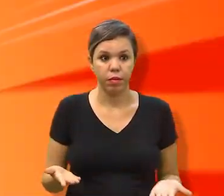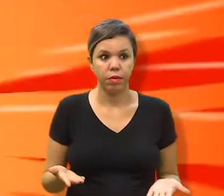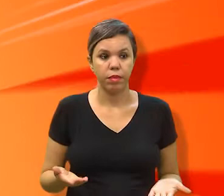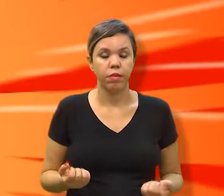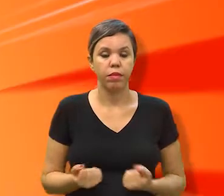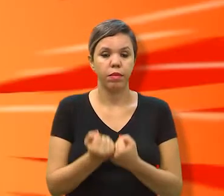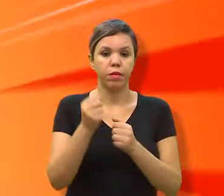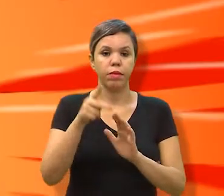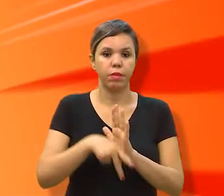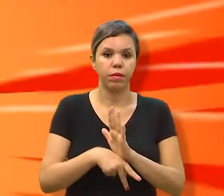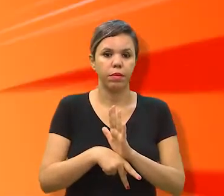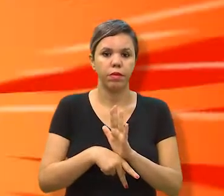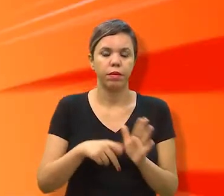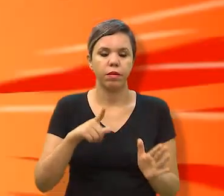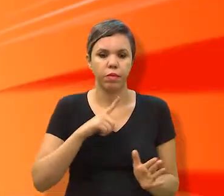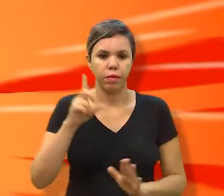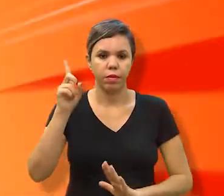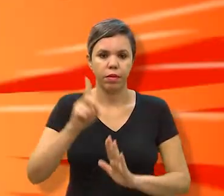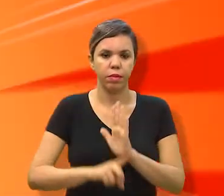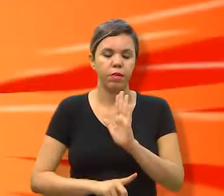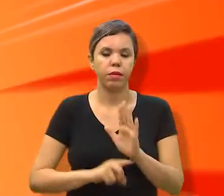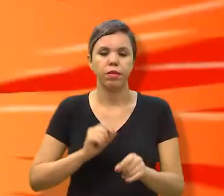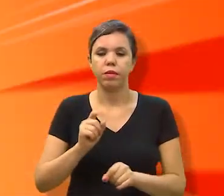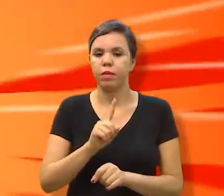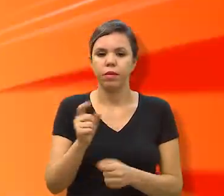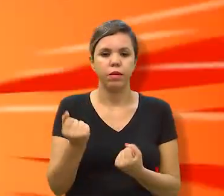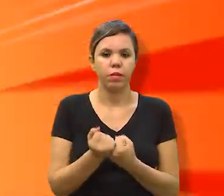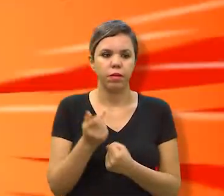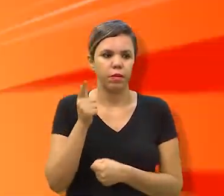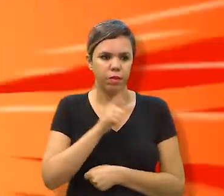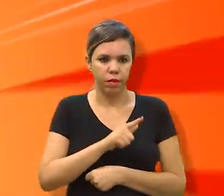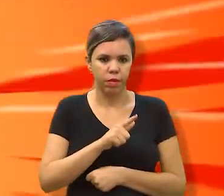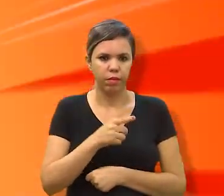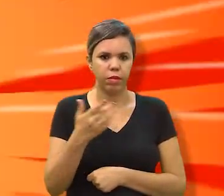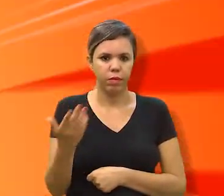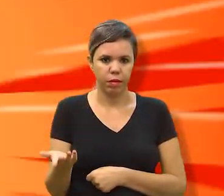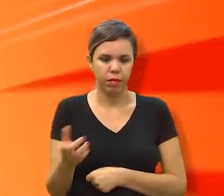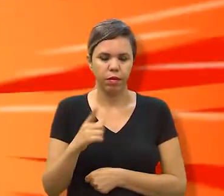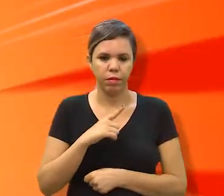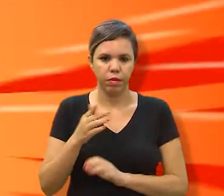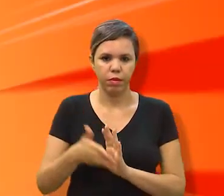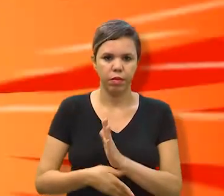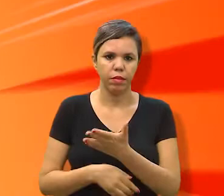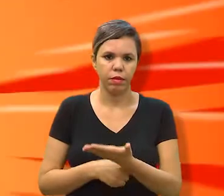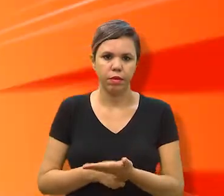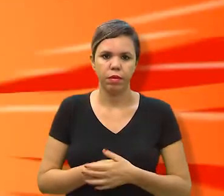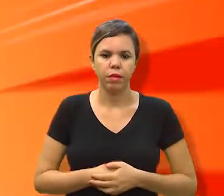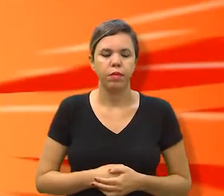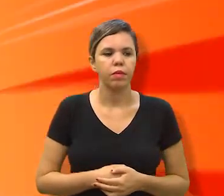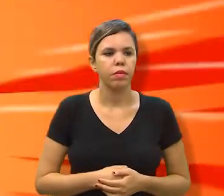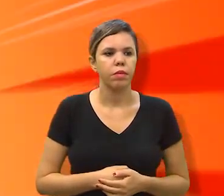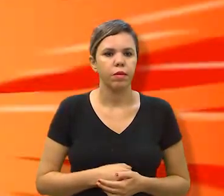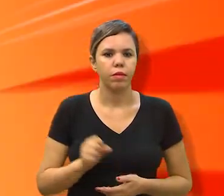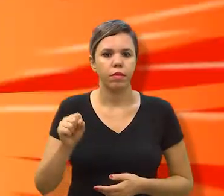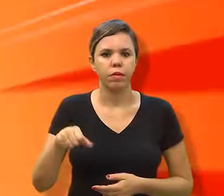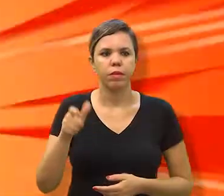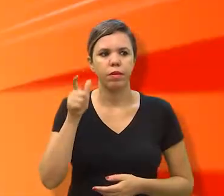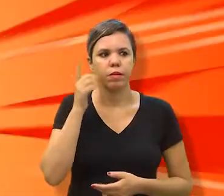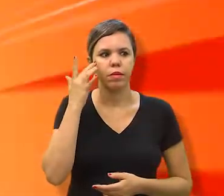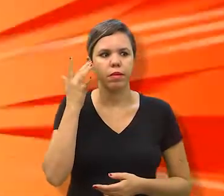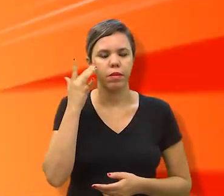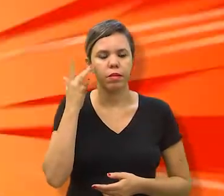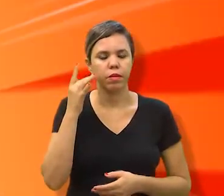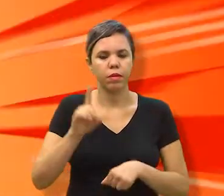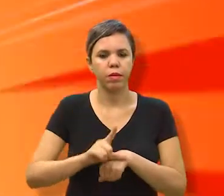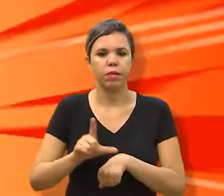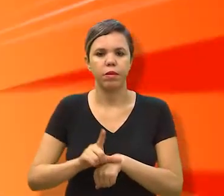né, apoiou o projeto tem direito, e quem não apoiou consegue ainda ter essa capa? Consegue sim,